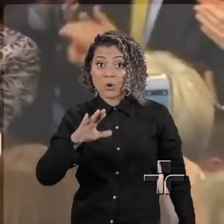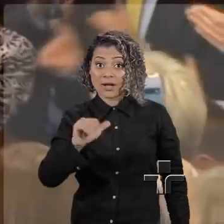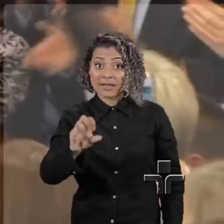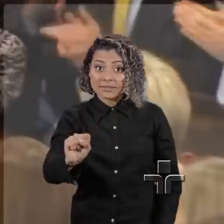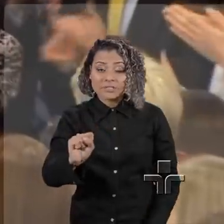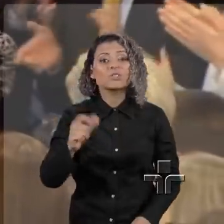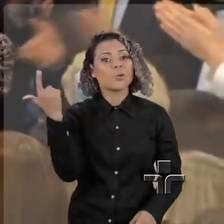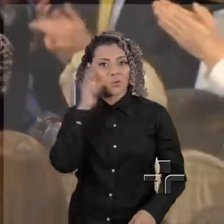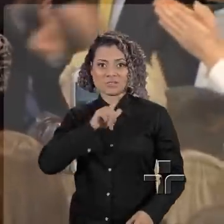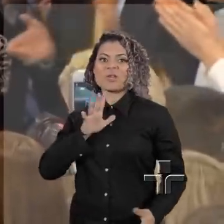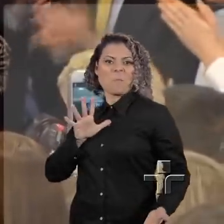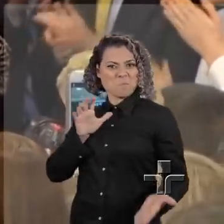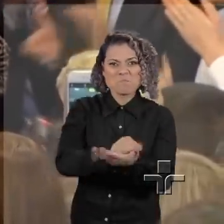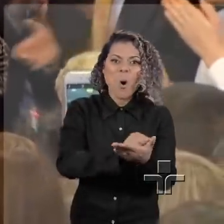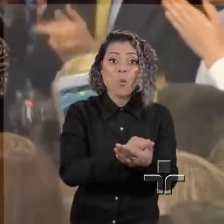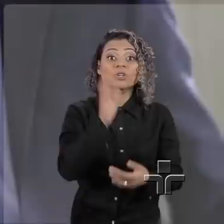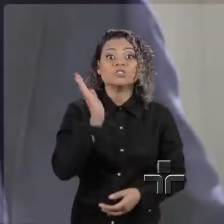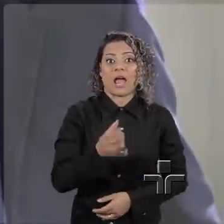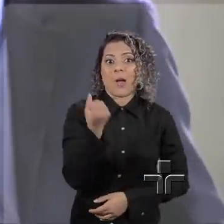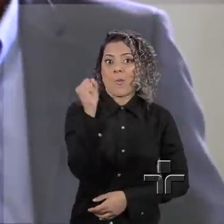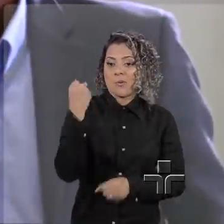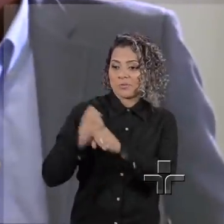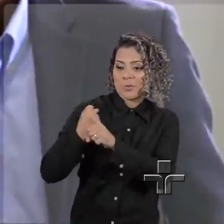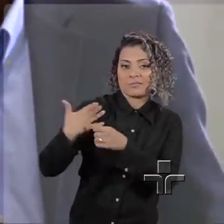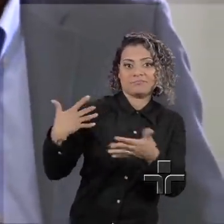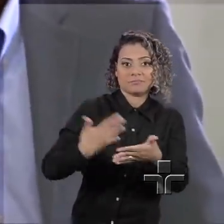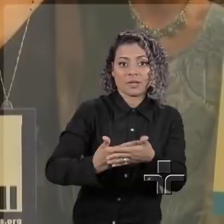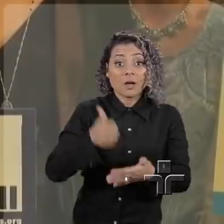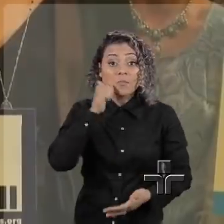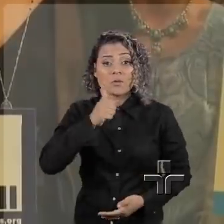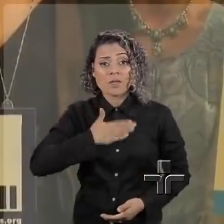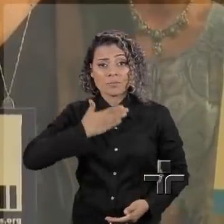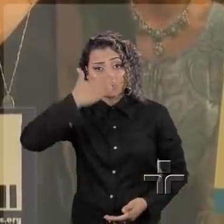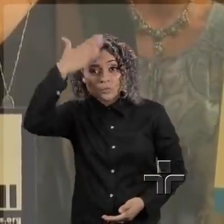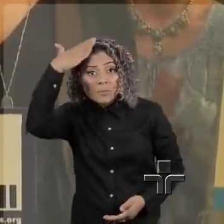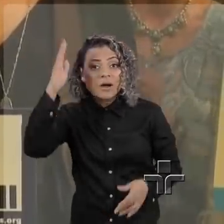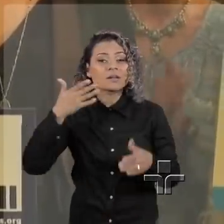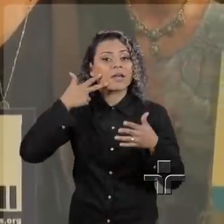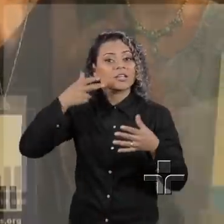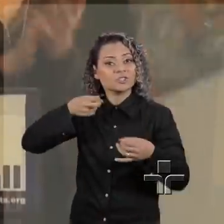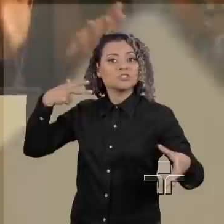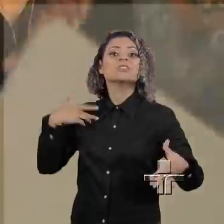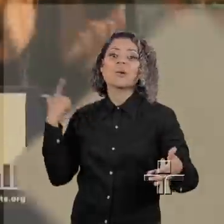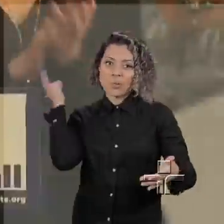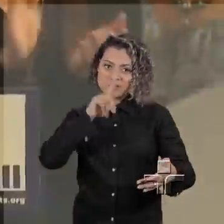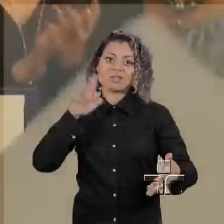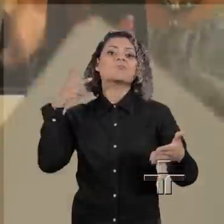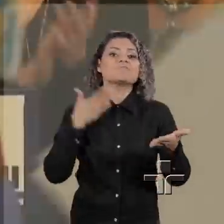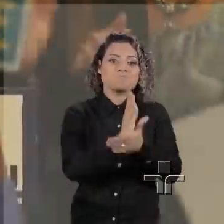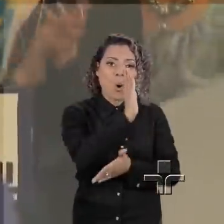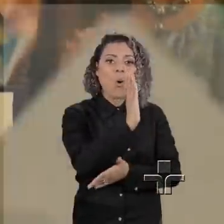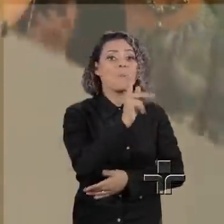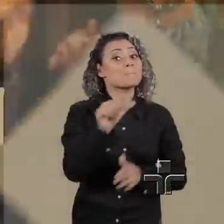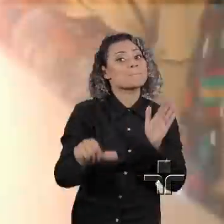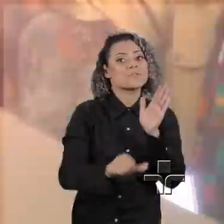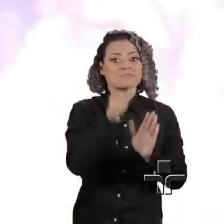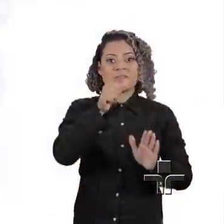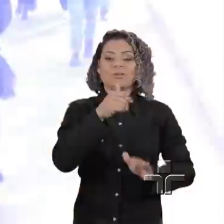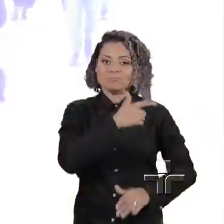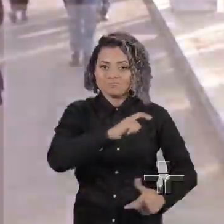da Câmara depois de 8 anos. E mulheres muçulmanas e indígenas foram eleitas pela primeira vez no